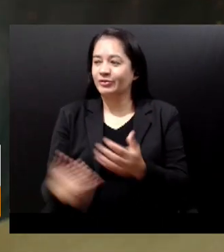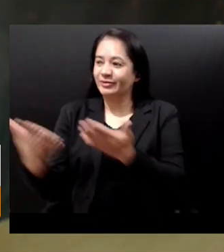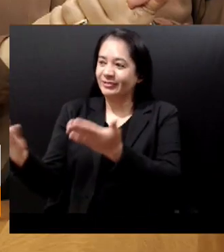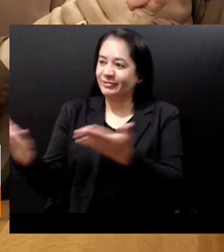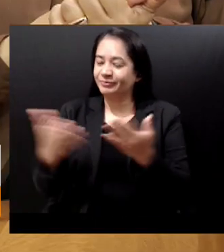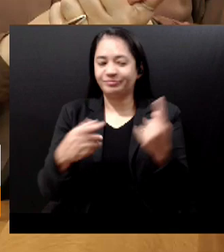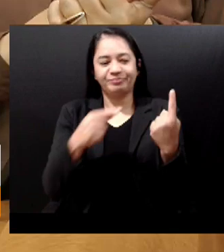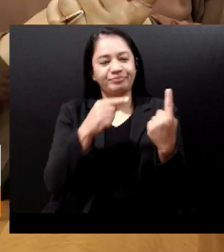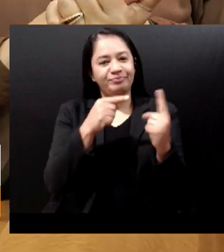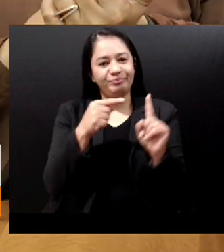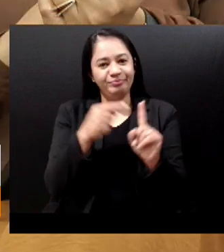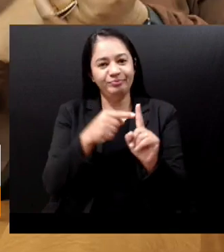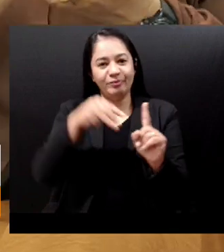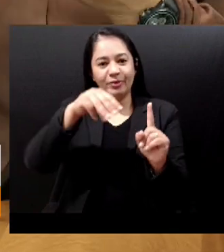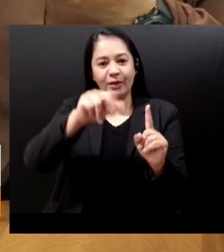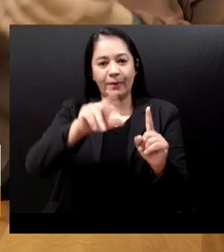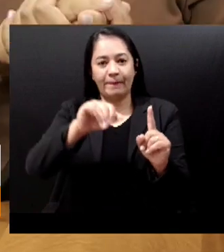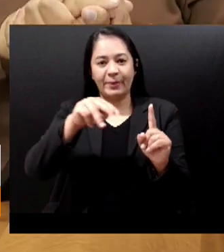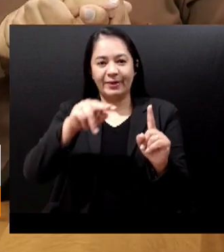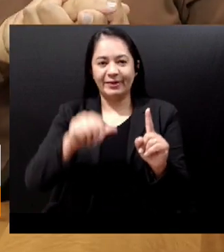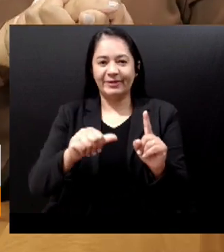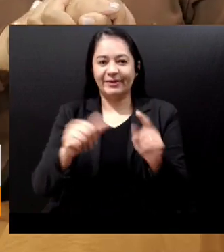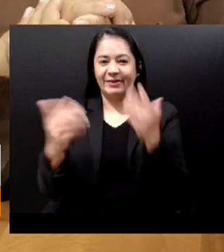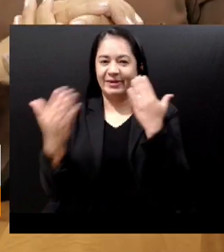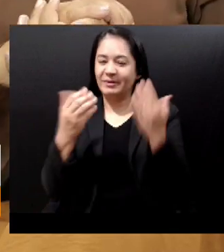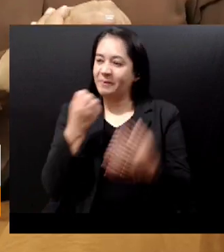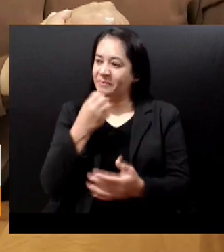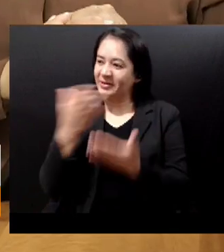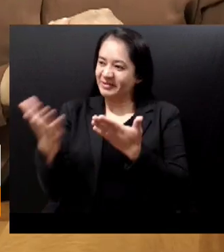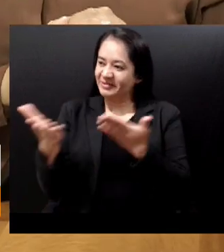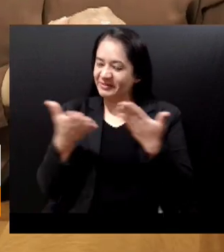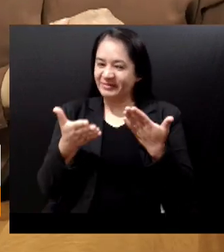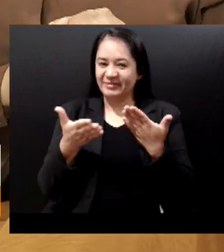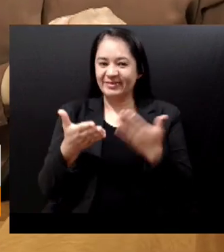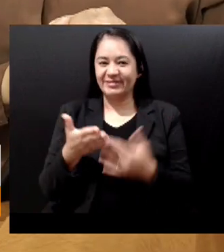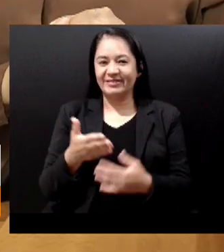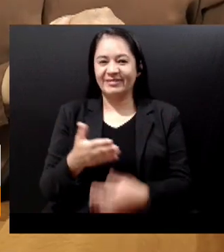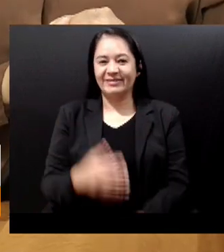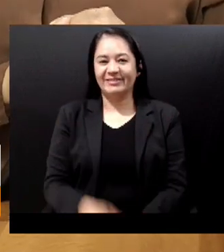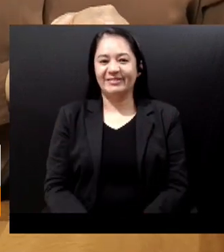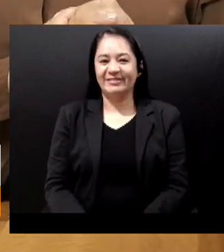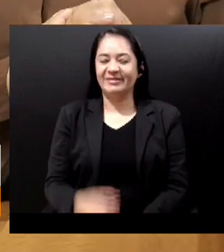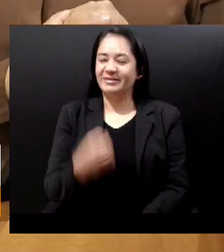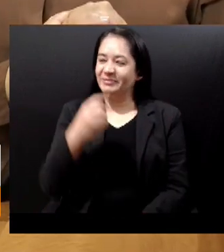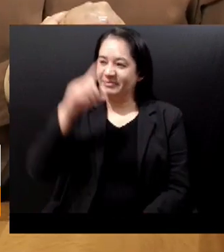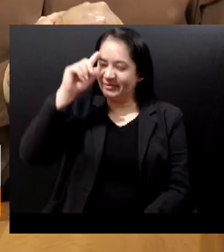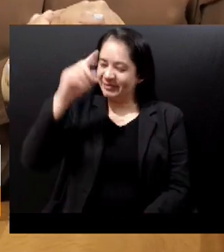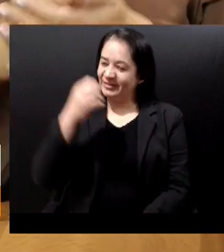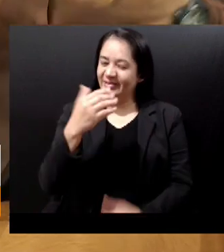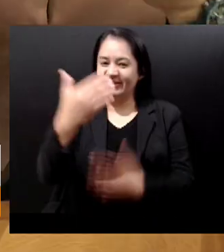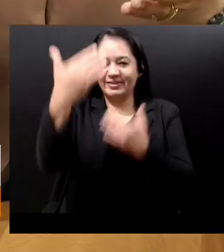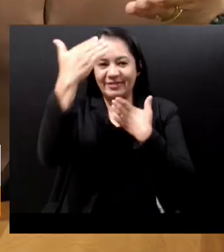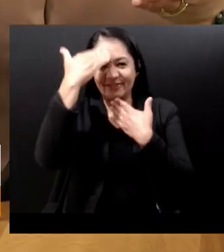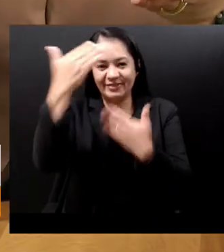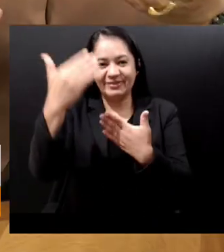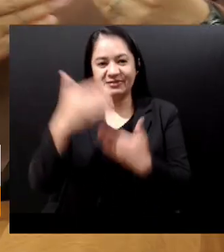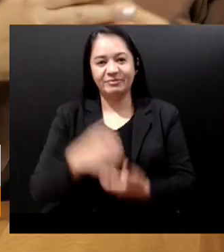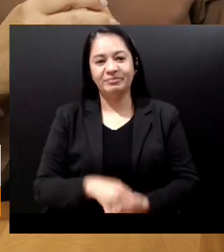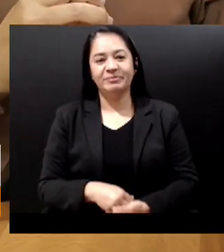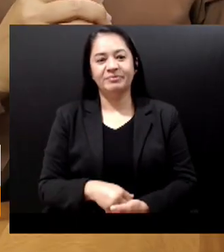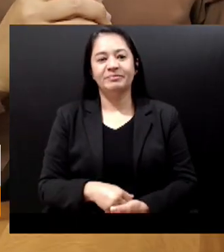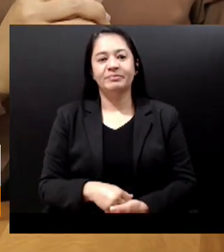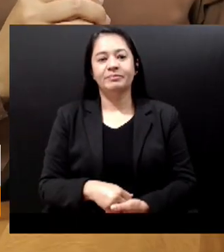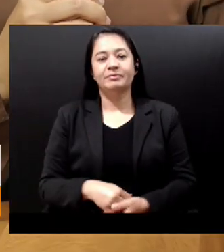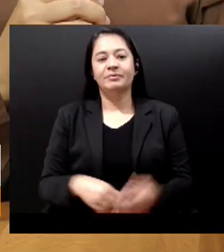Marina Matarazzo, seja muito bem-vinda. Bom dia para você. Obrigada, viu, pelo convite mais uma vez. Maravilhosa. E o educador